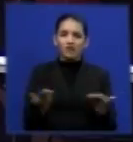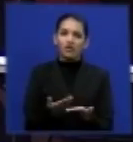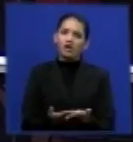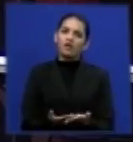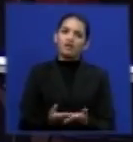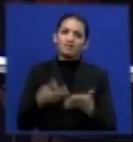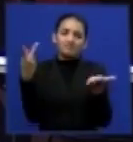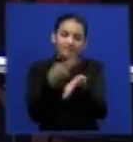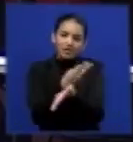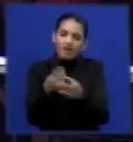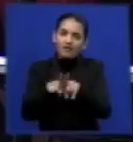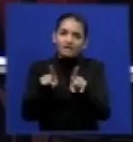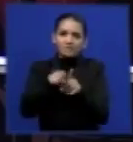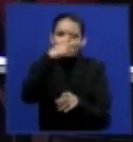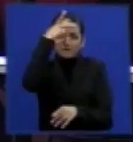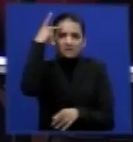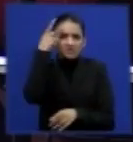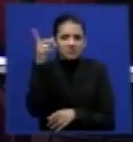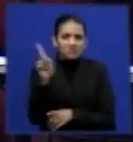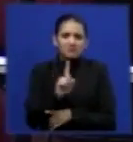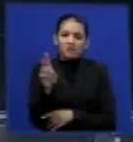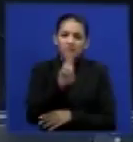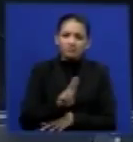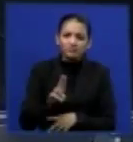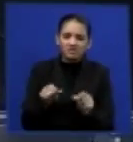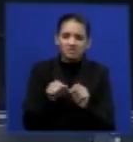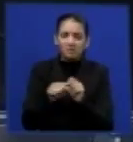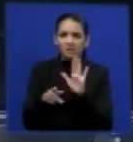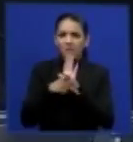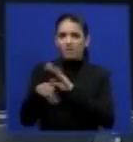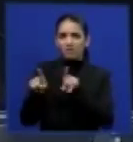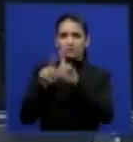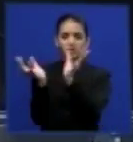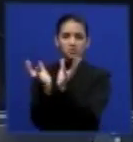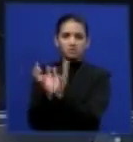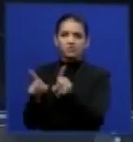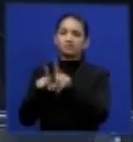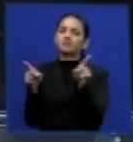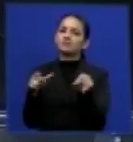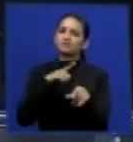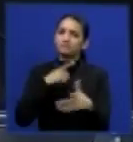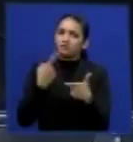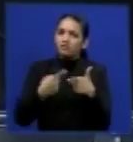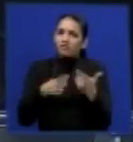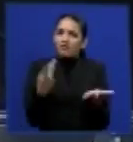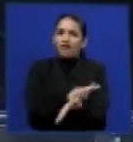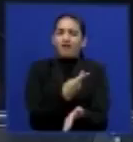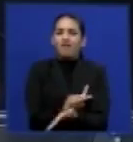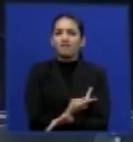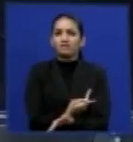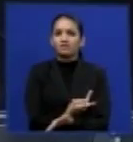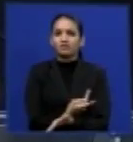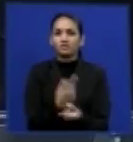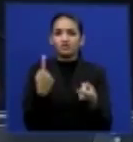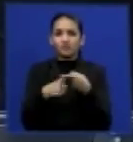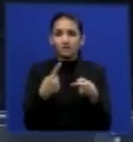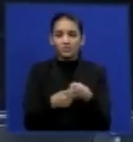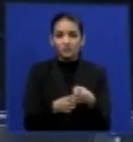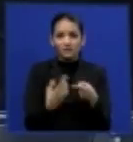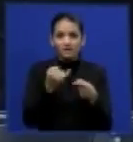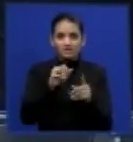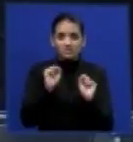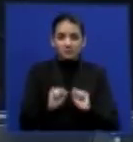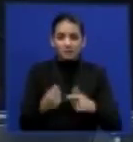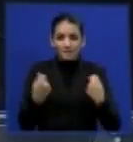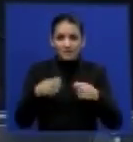aqueles que não fazem parte da cadeia de produção e consumo de pneus do Brasil um ônus duplo porque enquanto precisam arcar com os custos da disposição